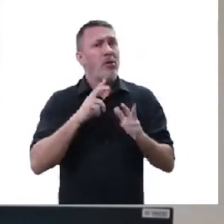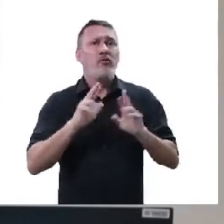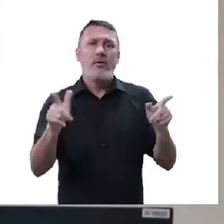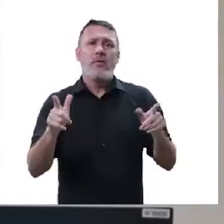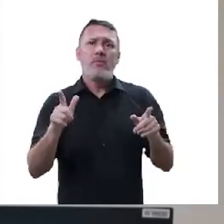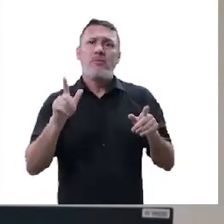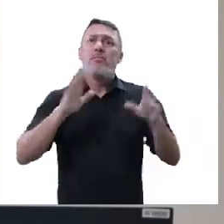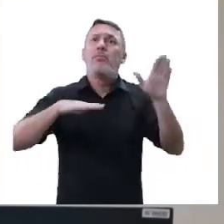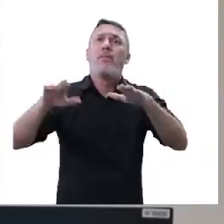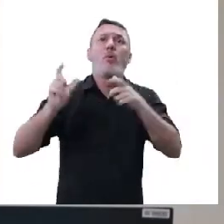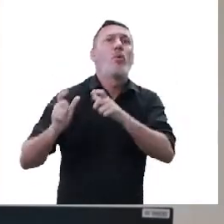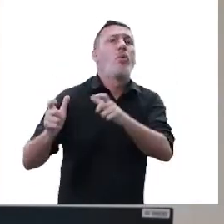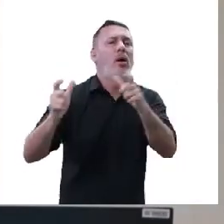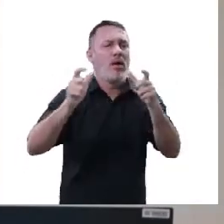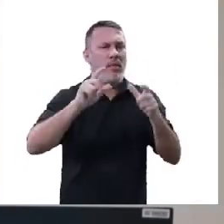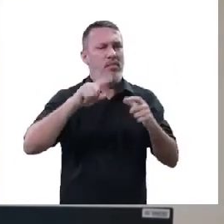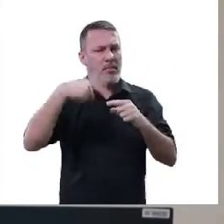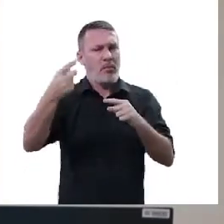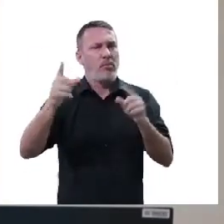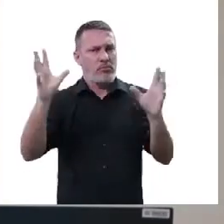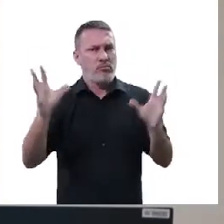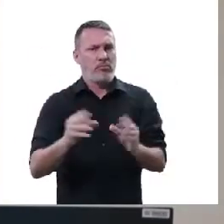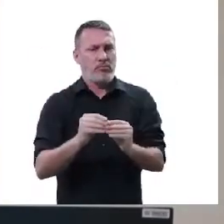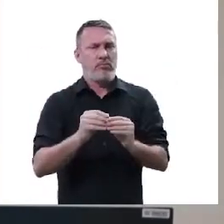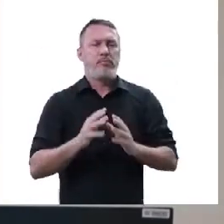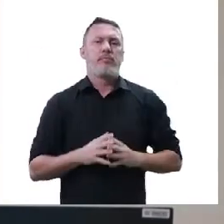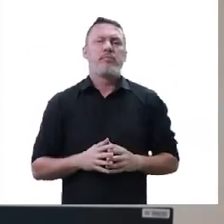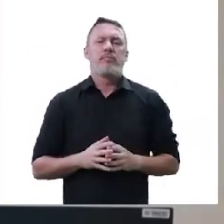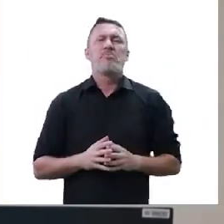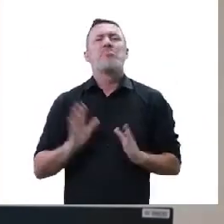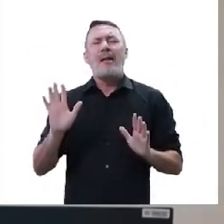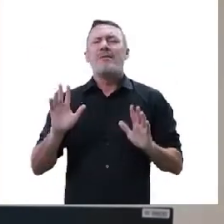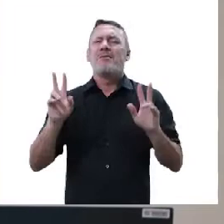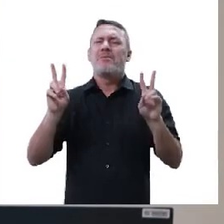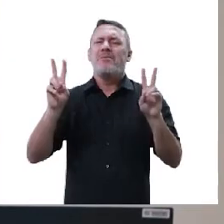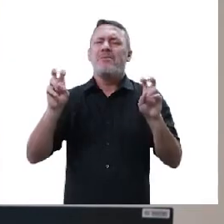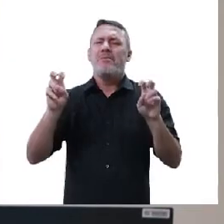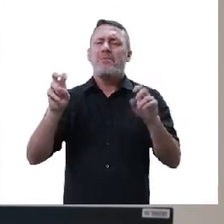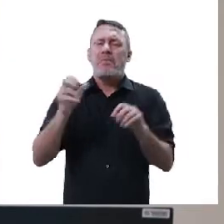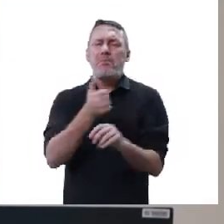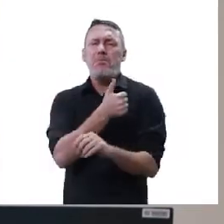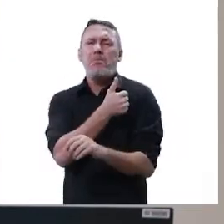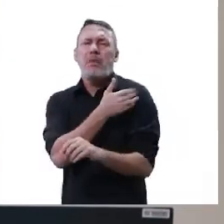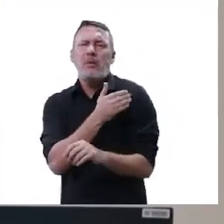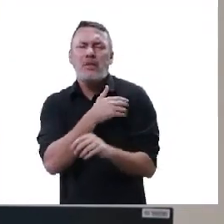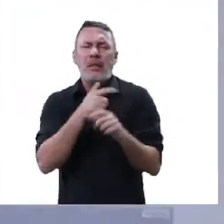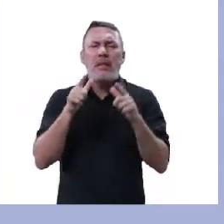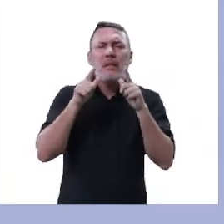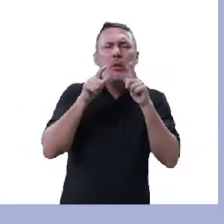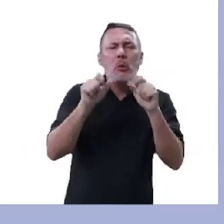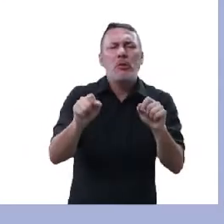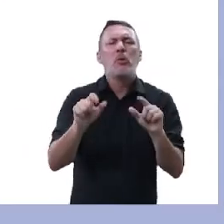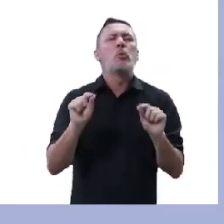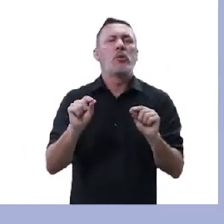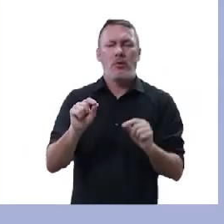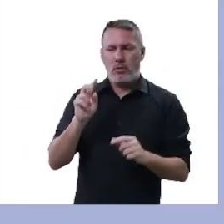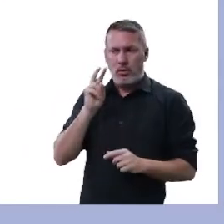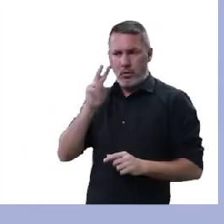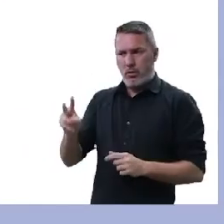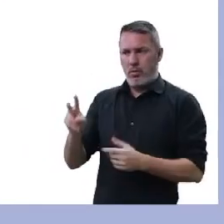um pouquinho mais sobre Oswald logo, logo. O que é o preconceito linguístico? Vamos ler junto apenas esse